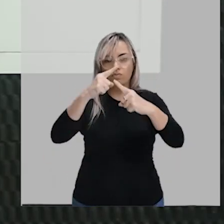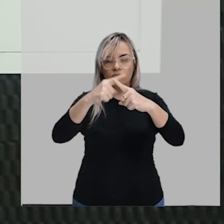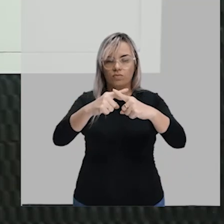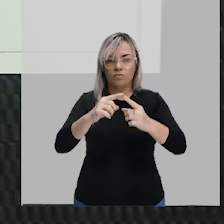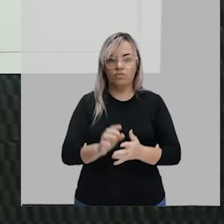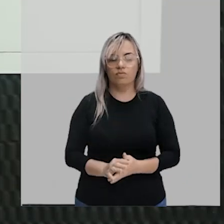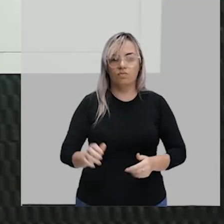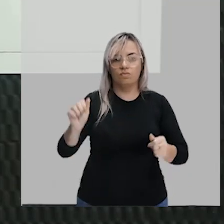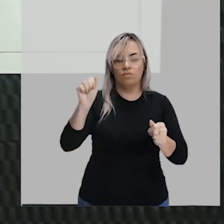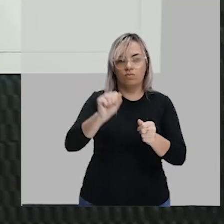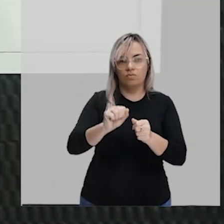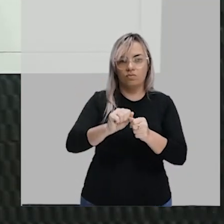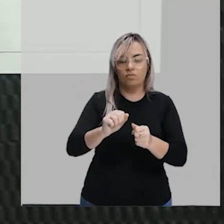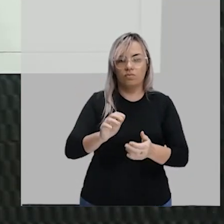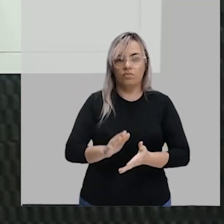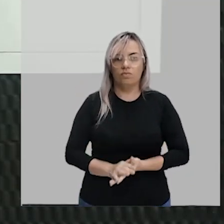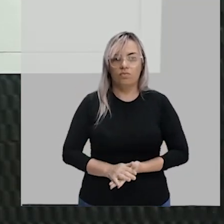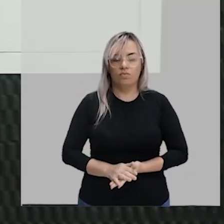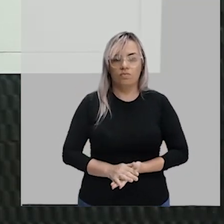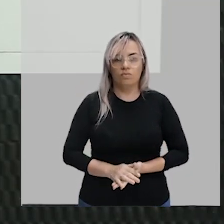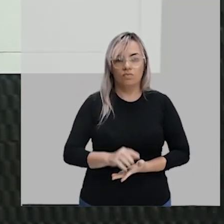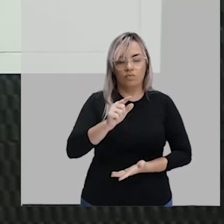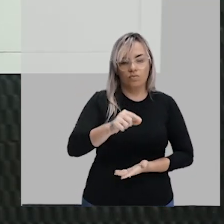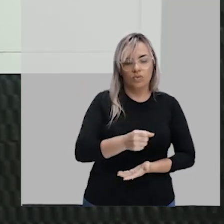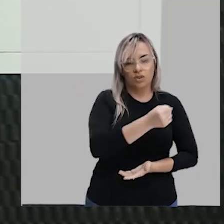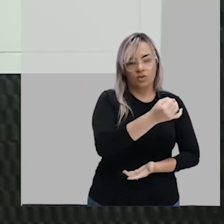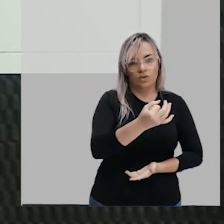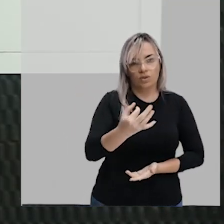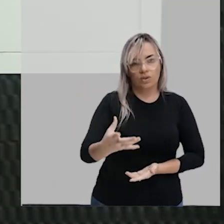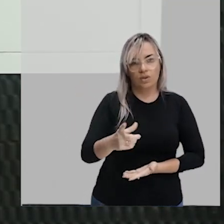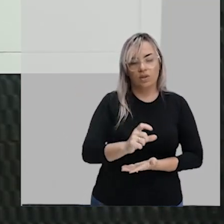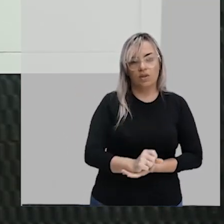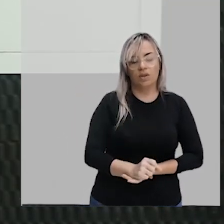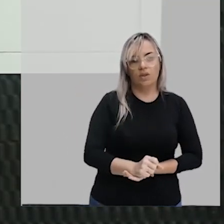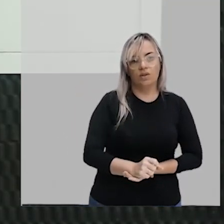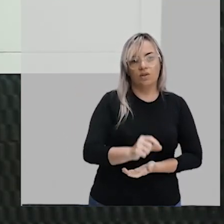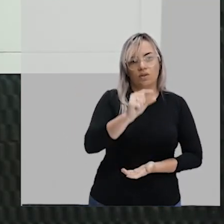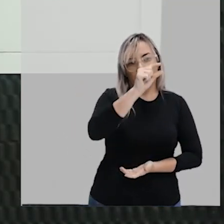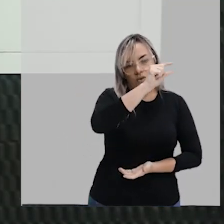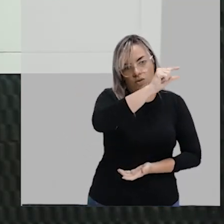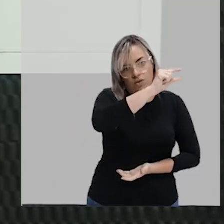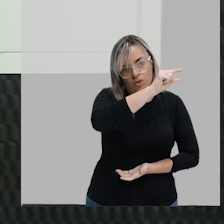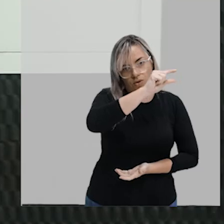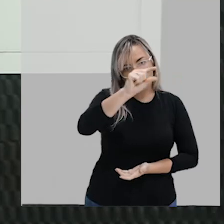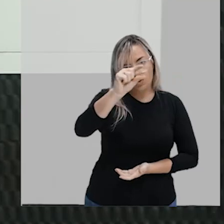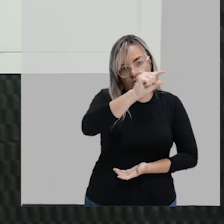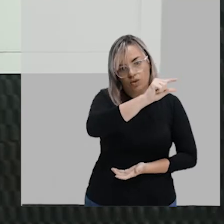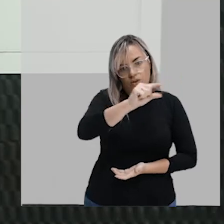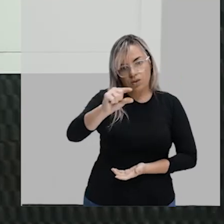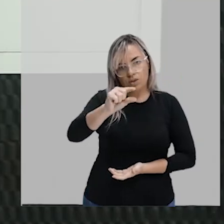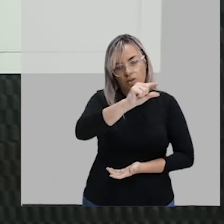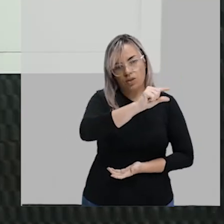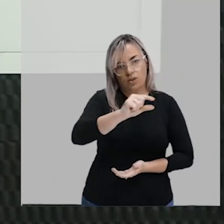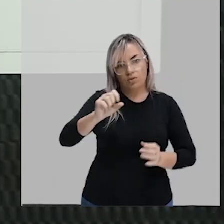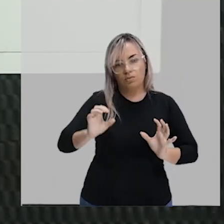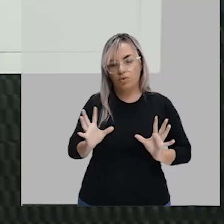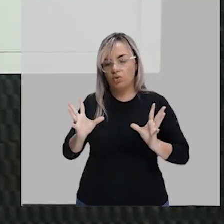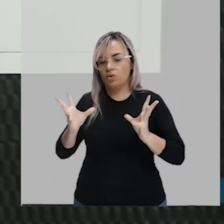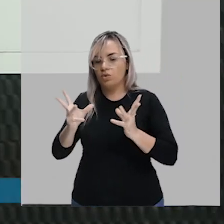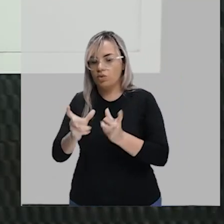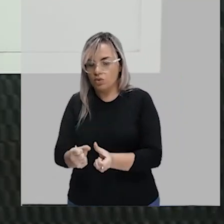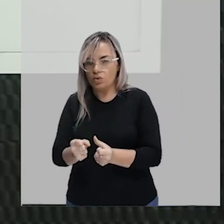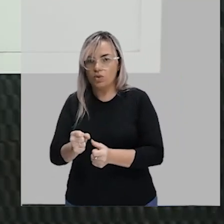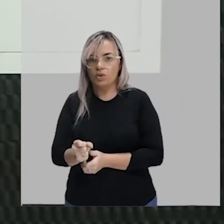que é fazendo o produto de linha pelas colunas, por todas as colunas e formando os elementos da matriz